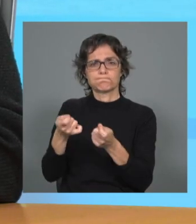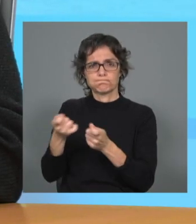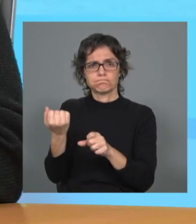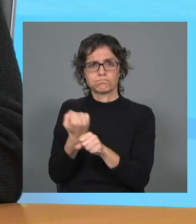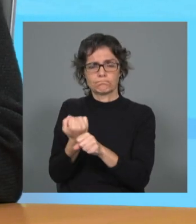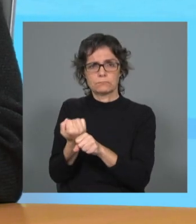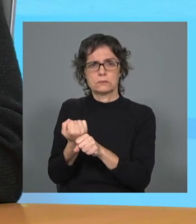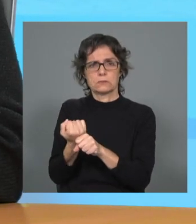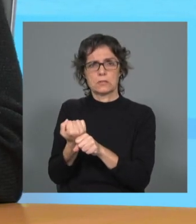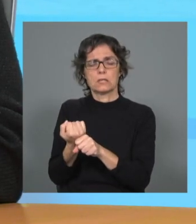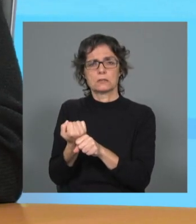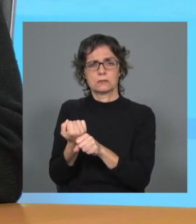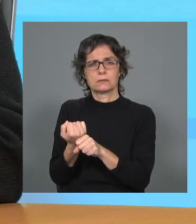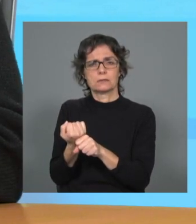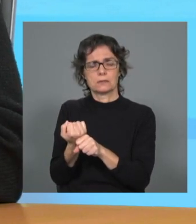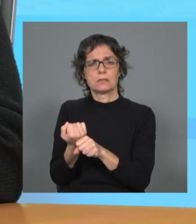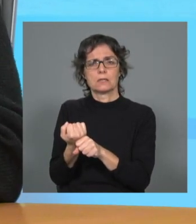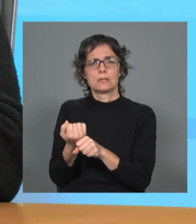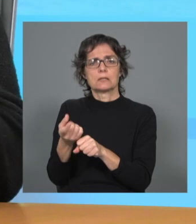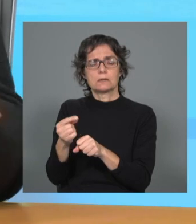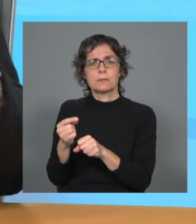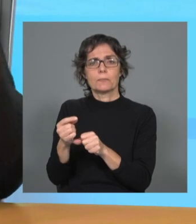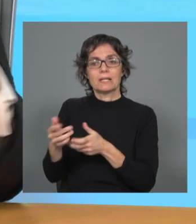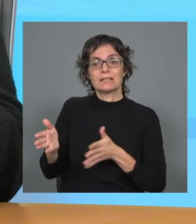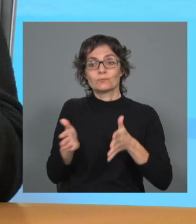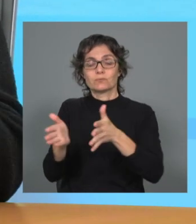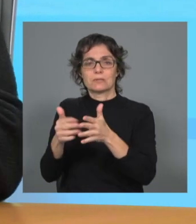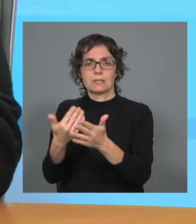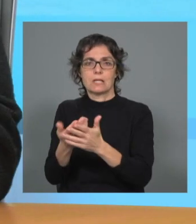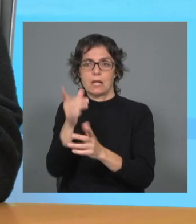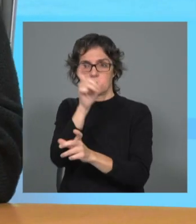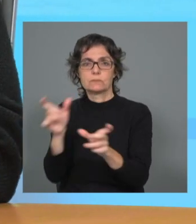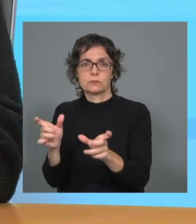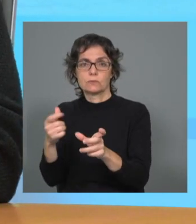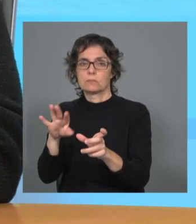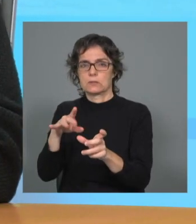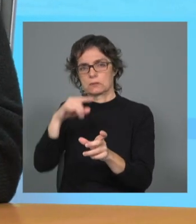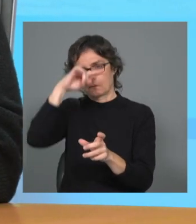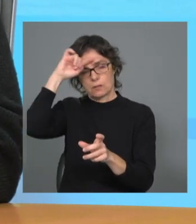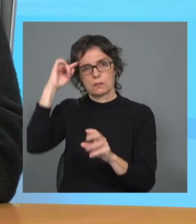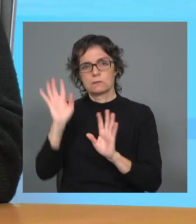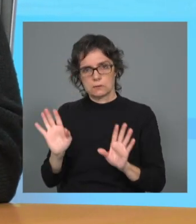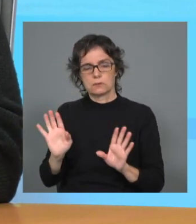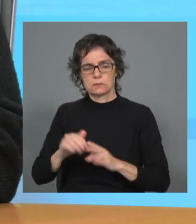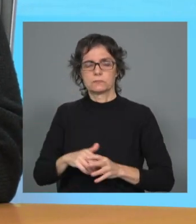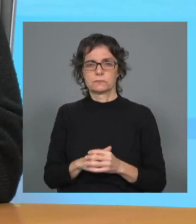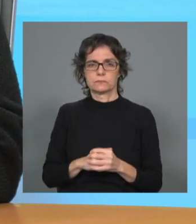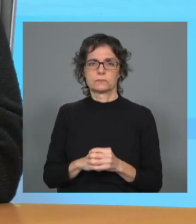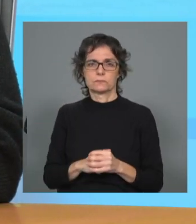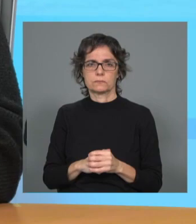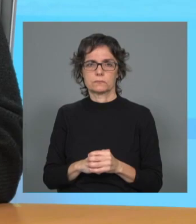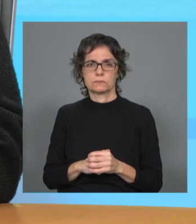mantém alguns postos de trabalho e trabalho remoto para poder encaminhar as pessoas, mas é duríssimo, é muito duro.